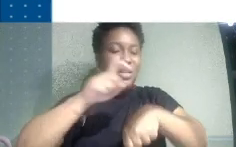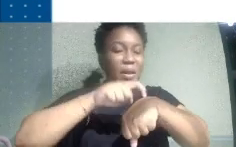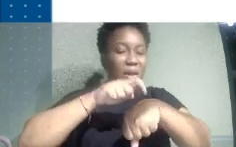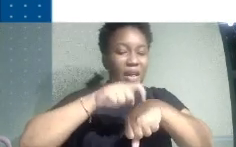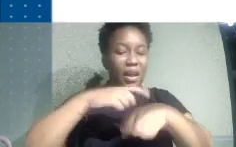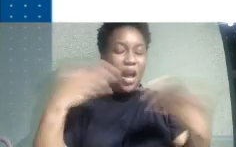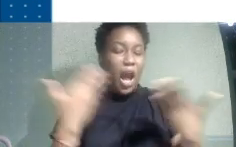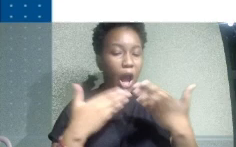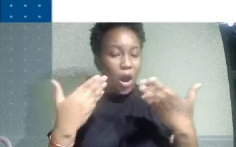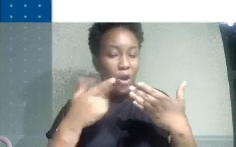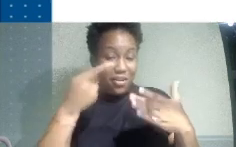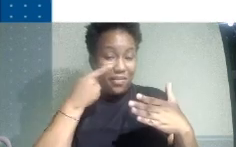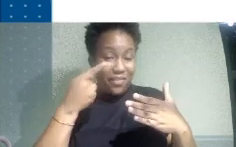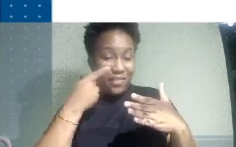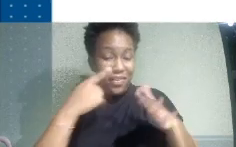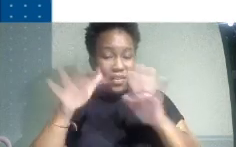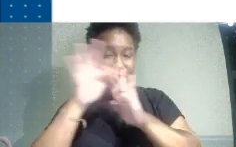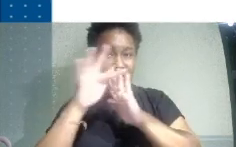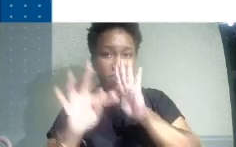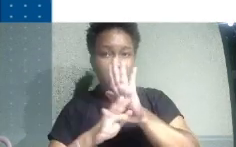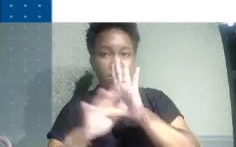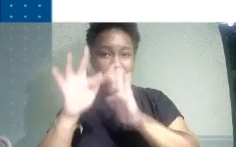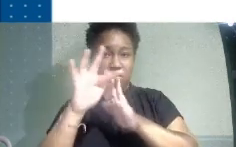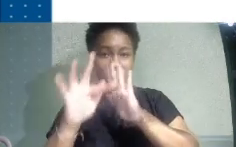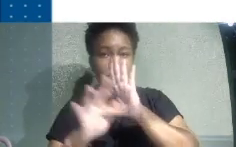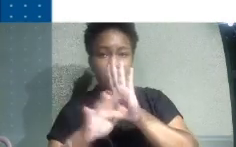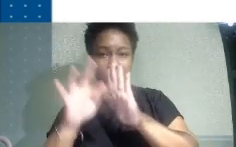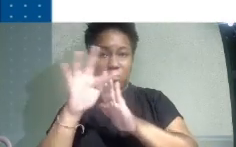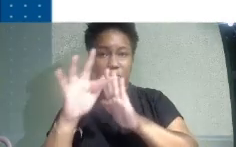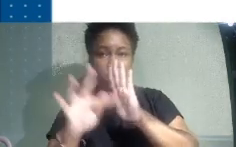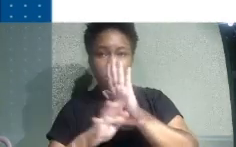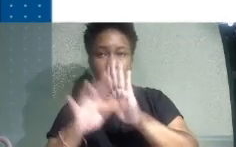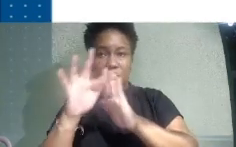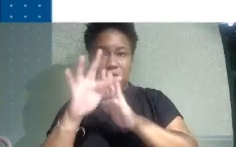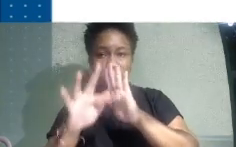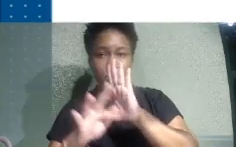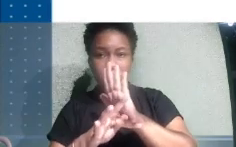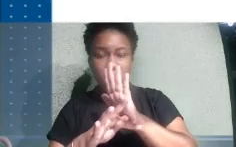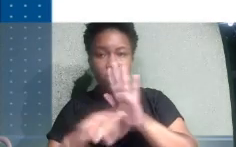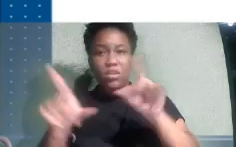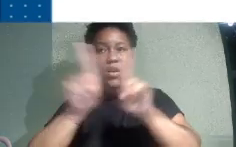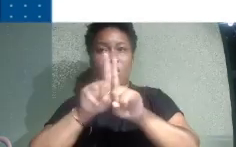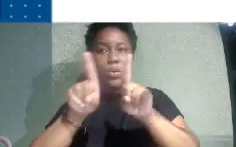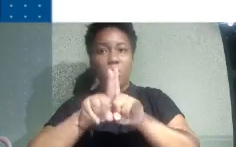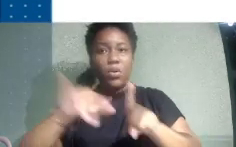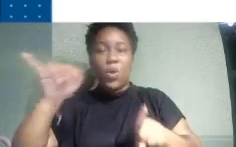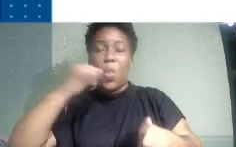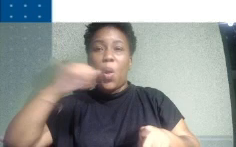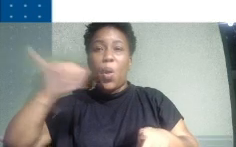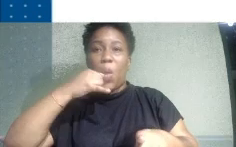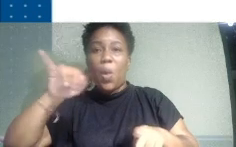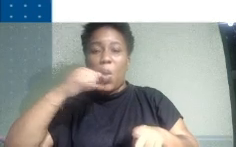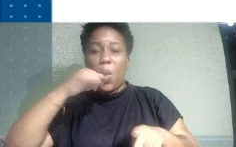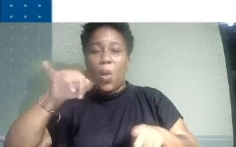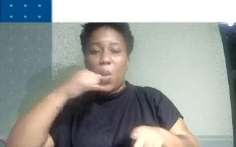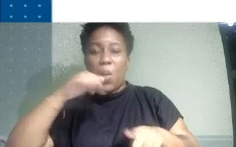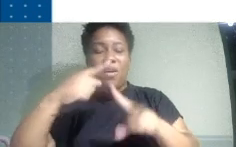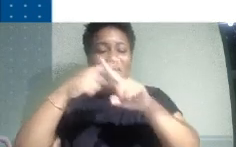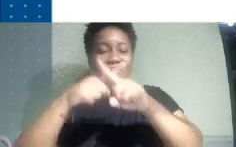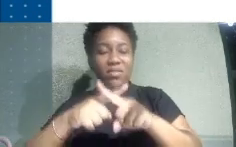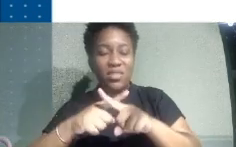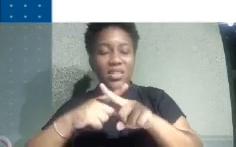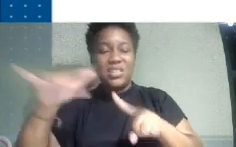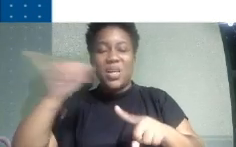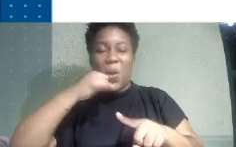uma olhadinha na fórmula. Ó. A fórmula da potência é o quê? Potência é igual a tensão vezes a corrente